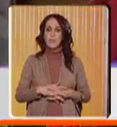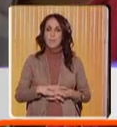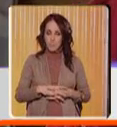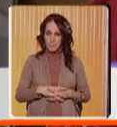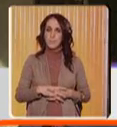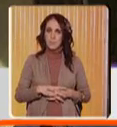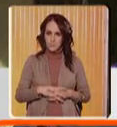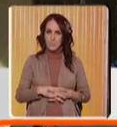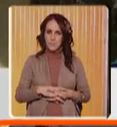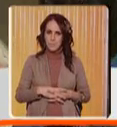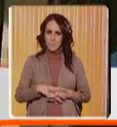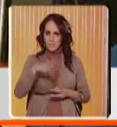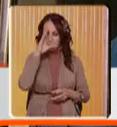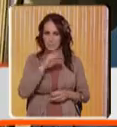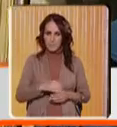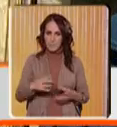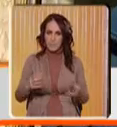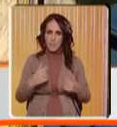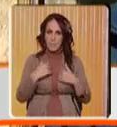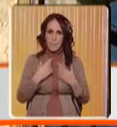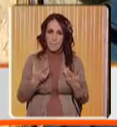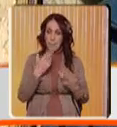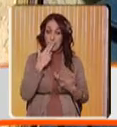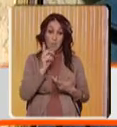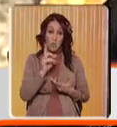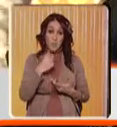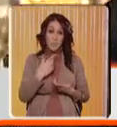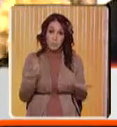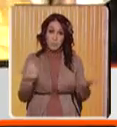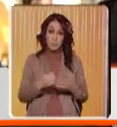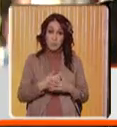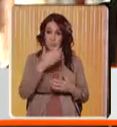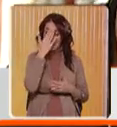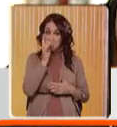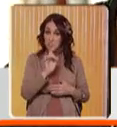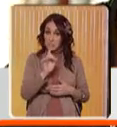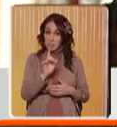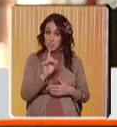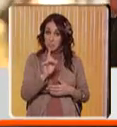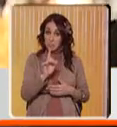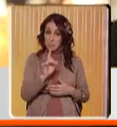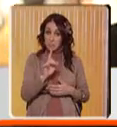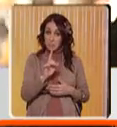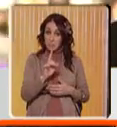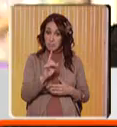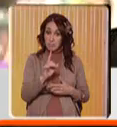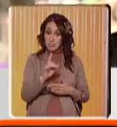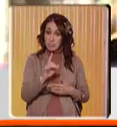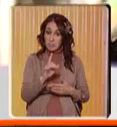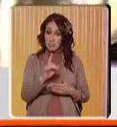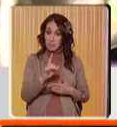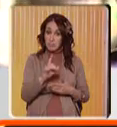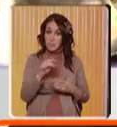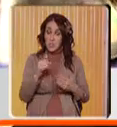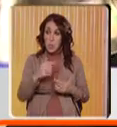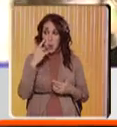Muito engorda, sim. Não sei. Não sei, que eu também não sou fumador. Não sei. Eu acho que não. Pelo menos